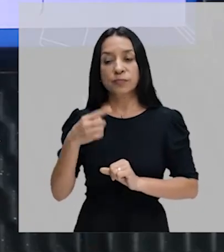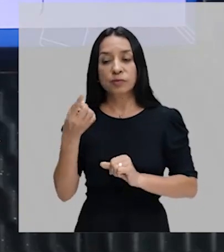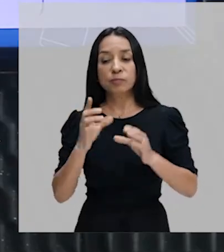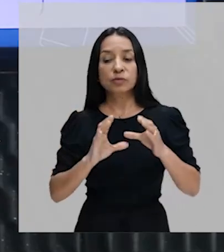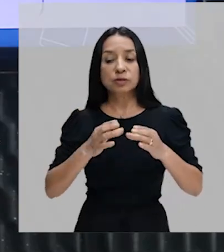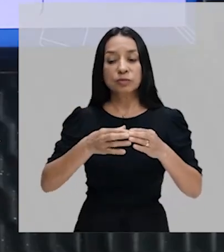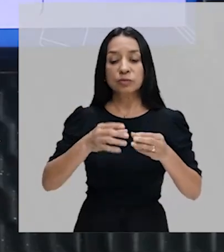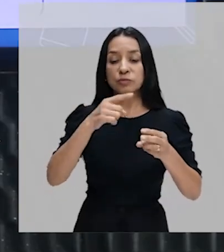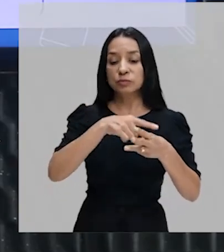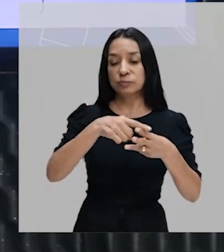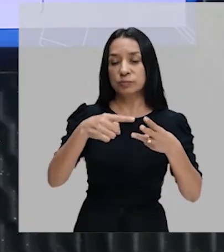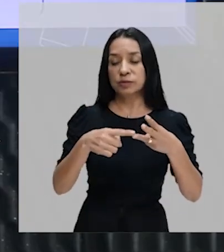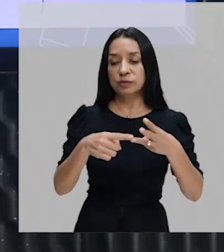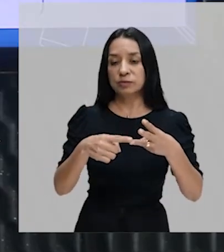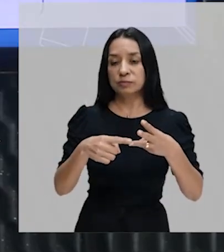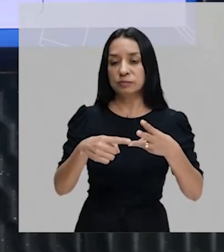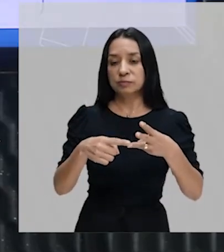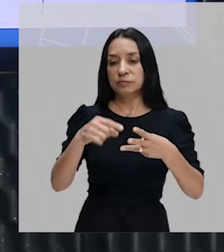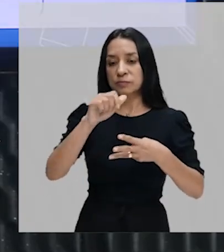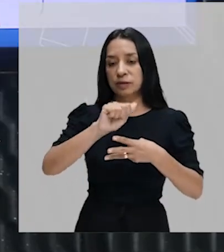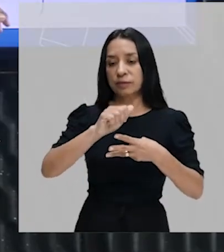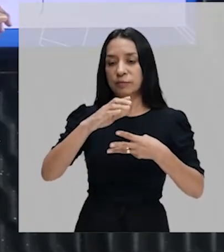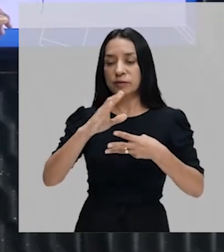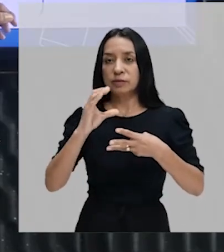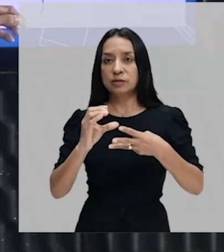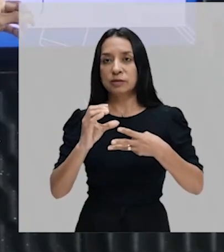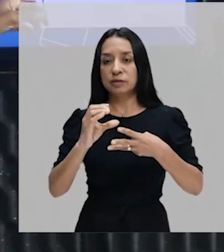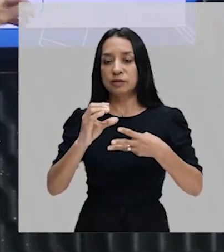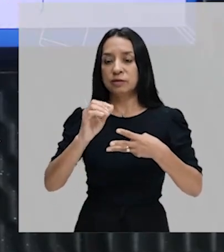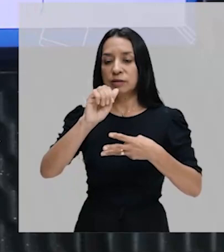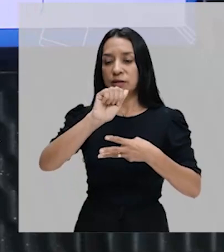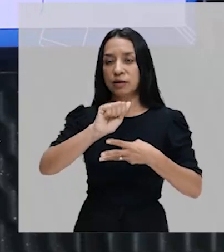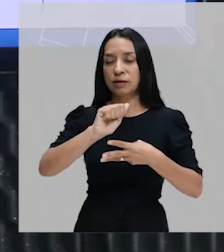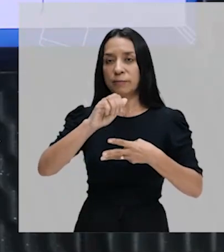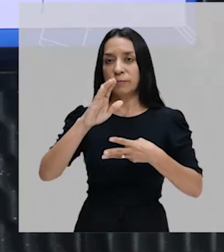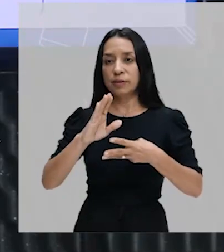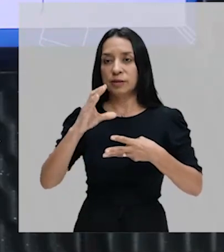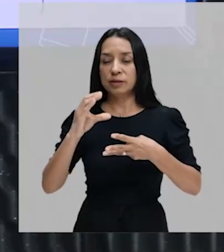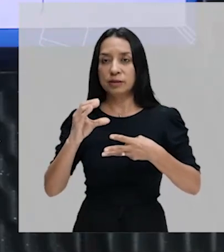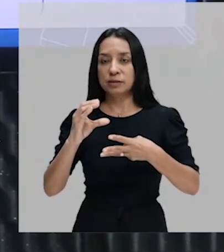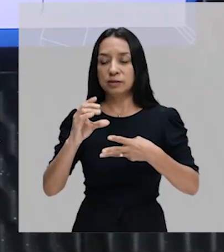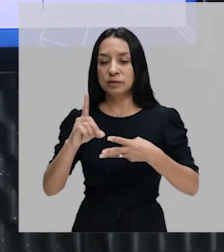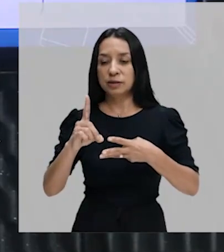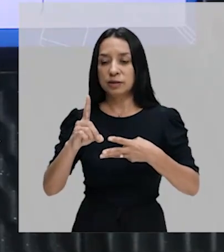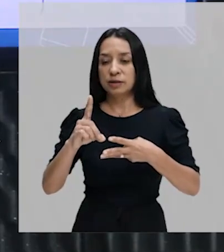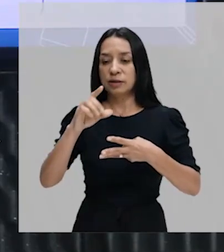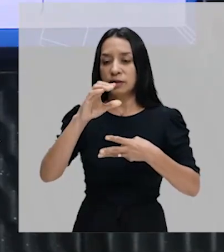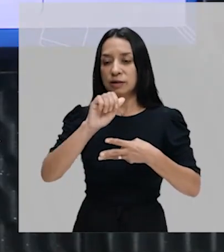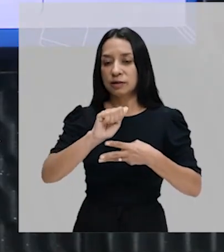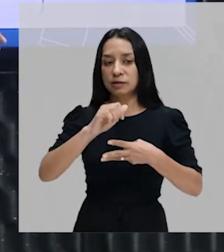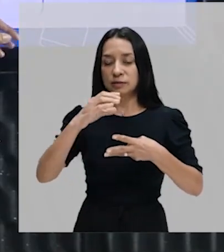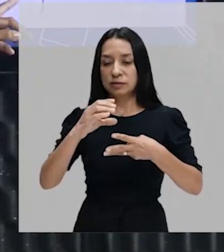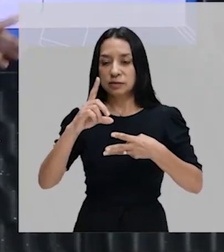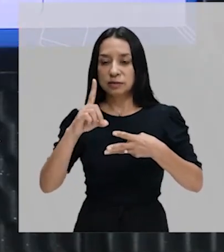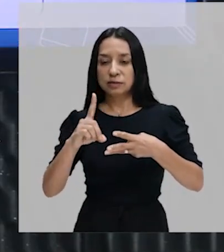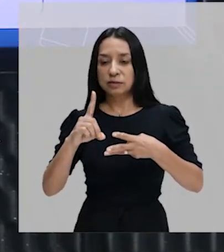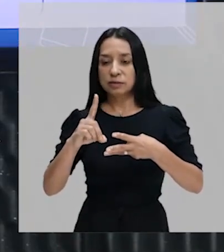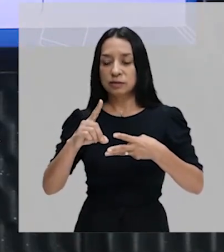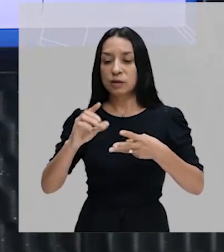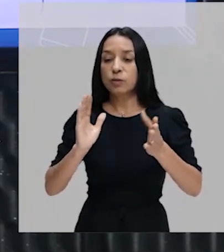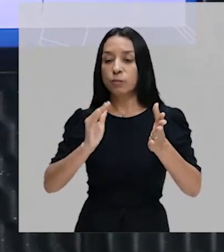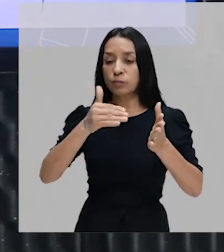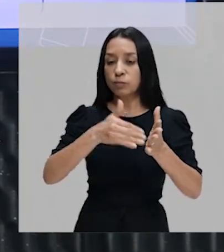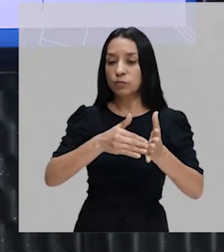de 3 em 3. Olha só como ficou. ABC, ABD, ACD e, por fim, BCD.